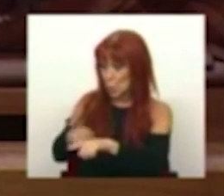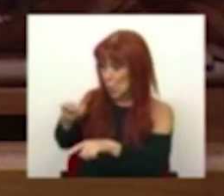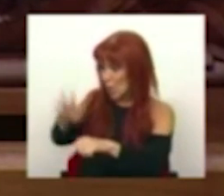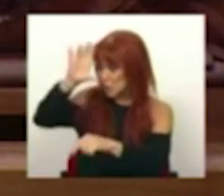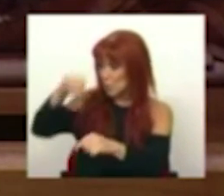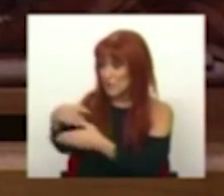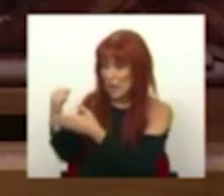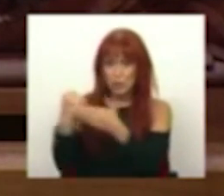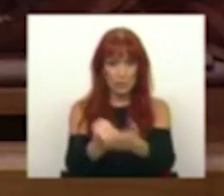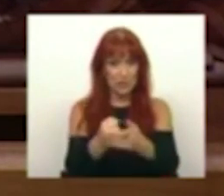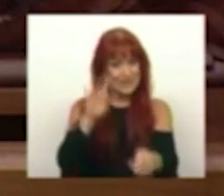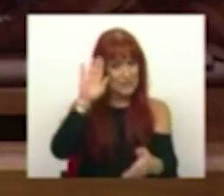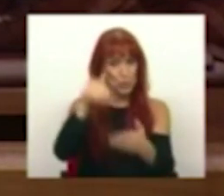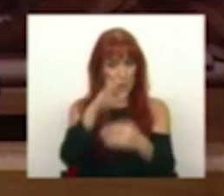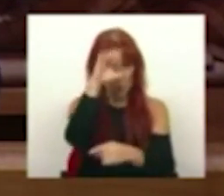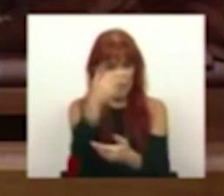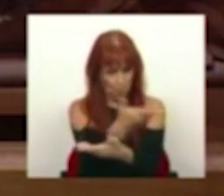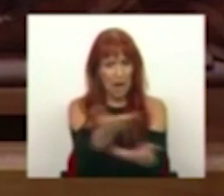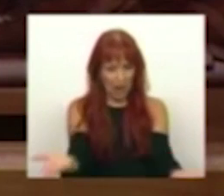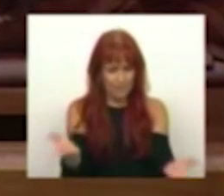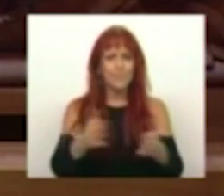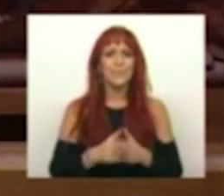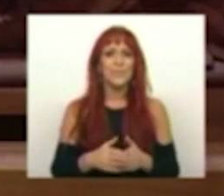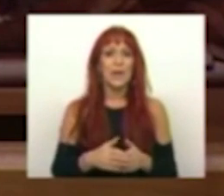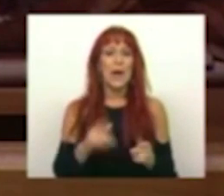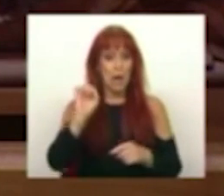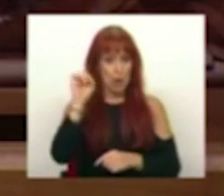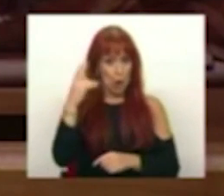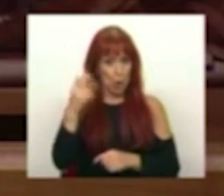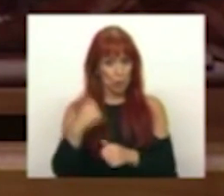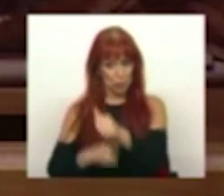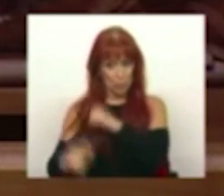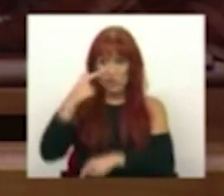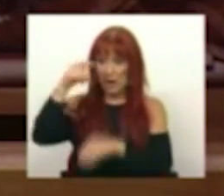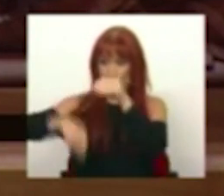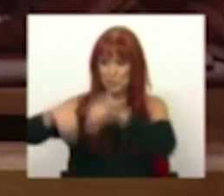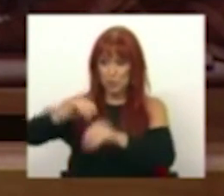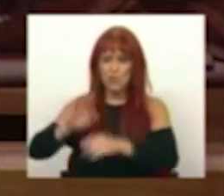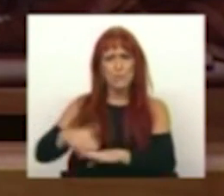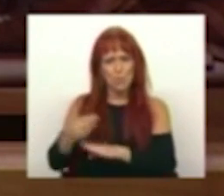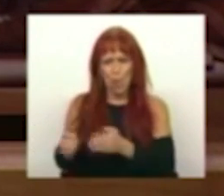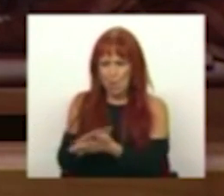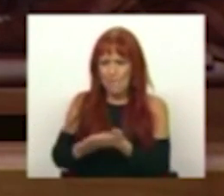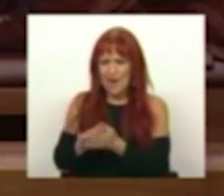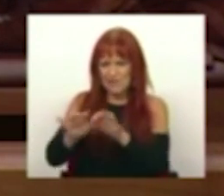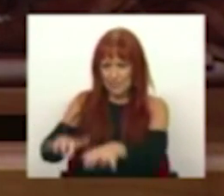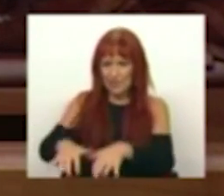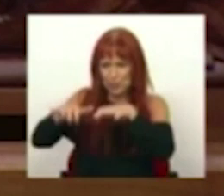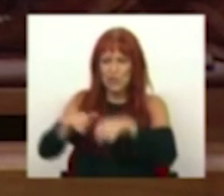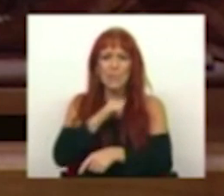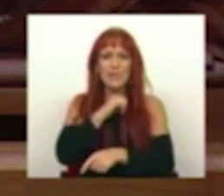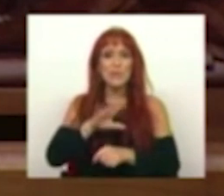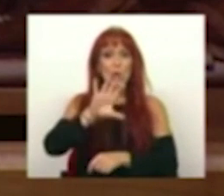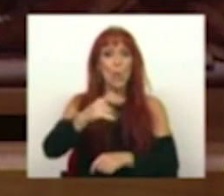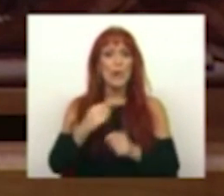anterior, suportaram a solução do governo. Em outubro, os eleitores reforçaram a base parlamentar que